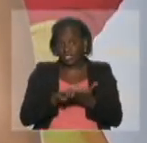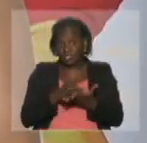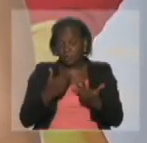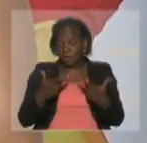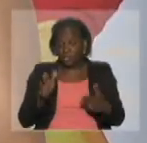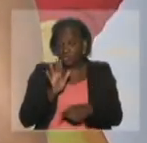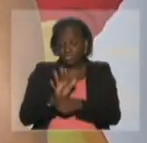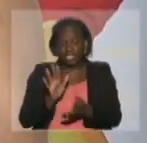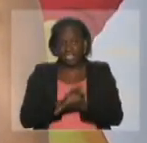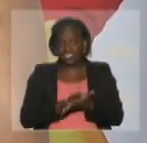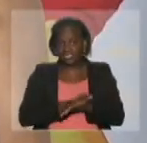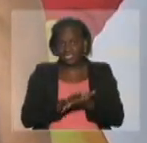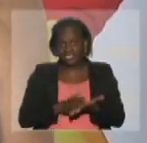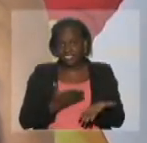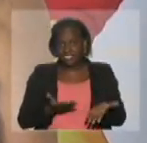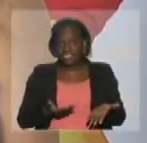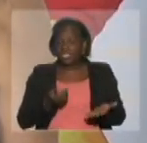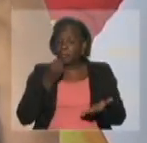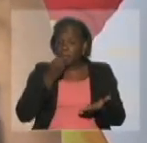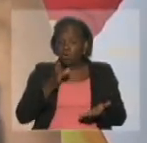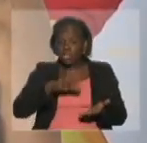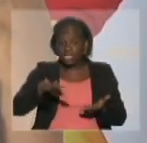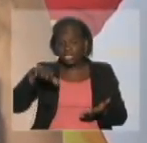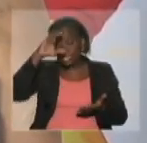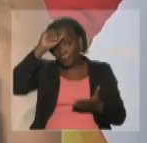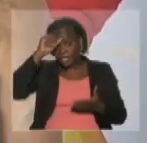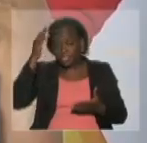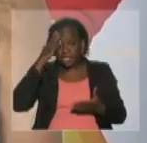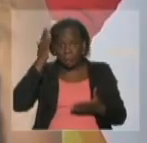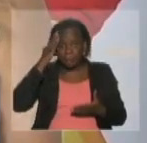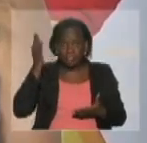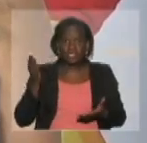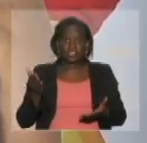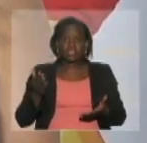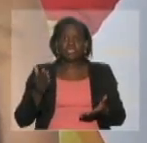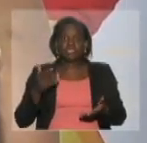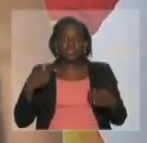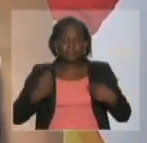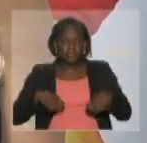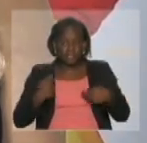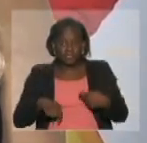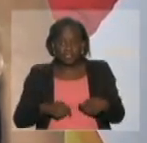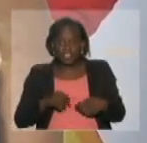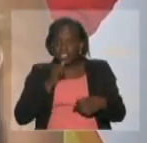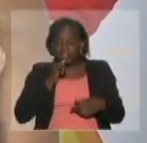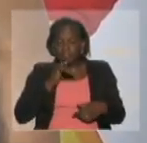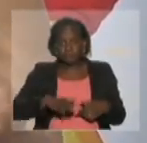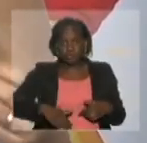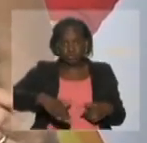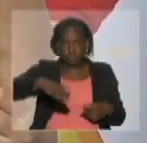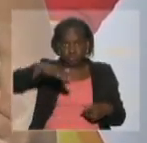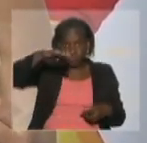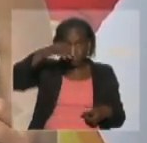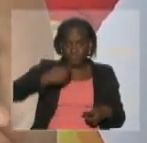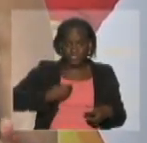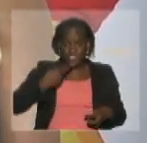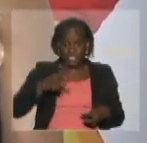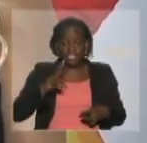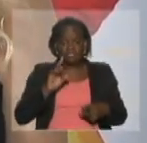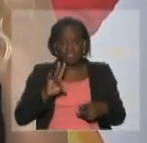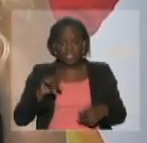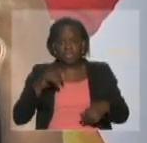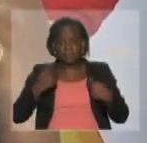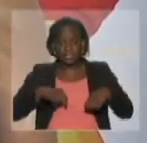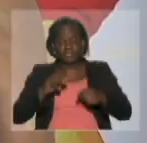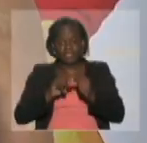para isso. Porque é bom que a criança tenha essa noção de que ela, quando crescer, a vida toda dela vai ser assim, ela vai